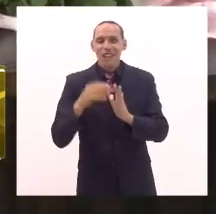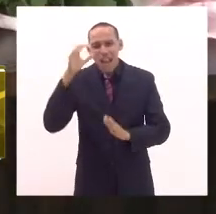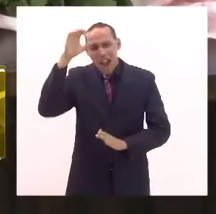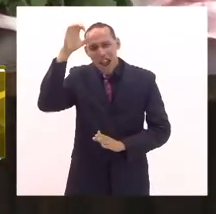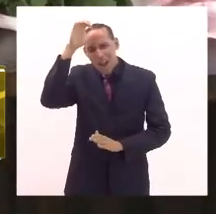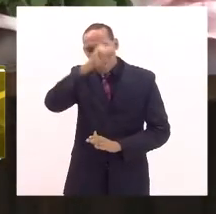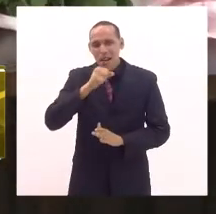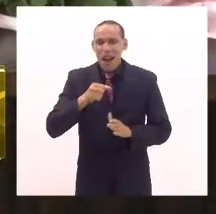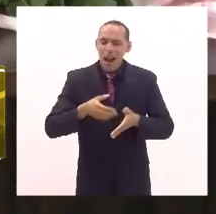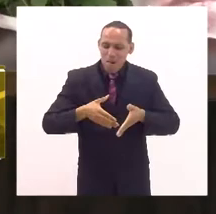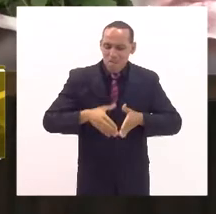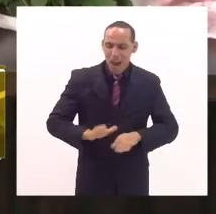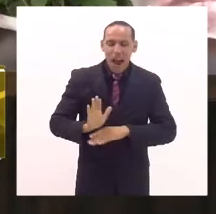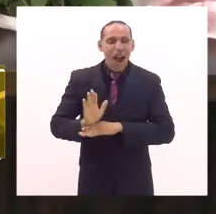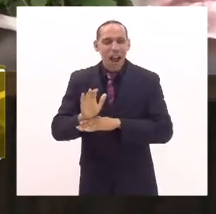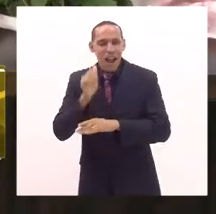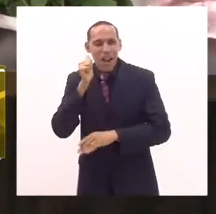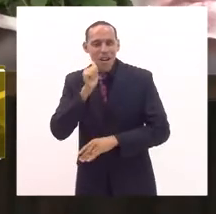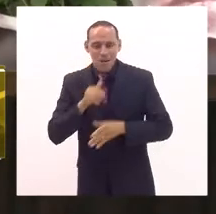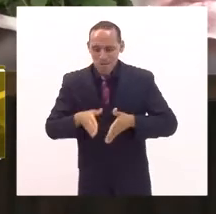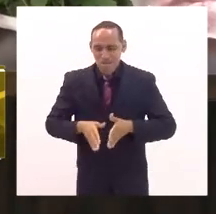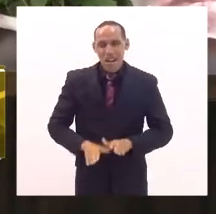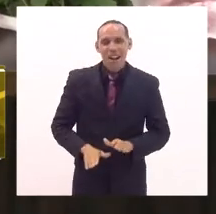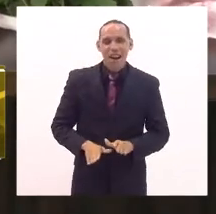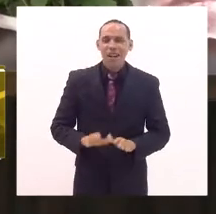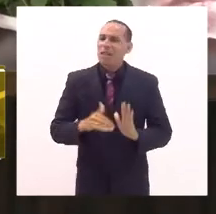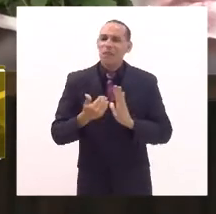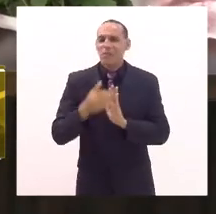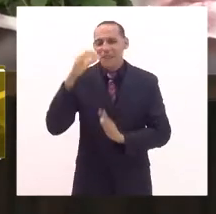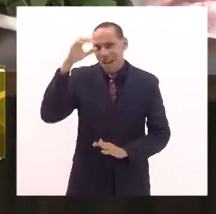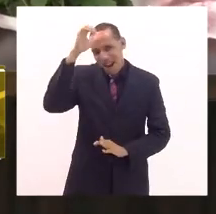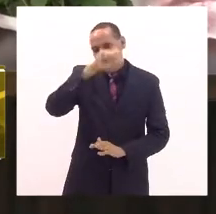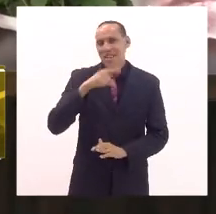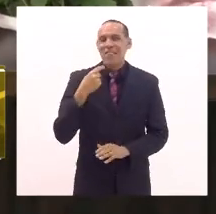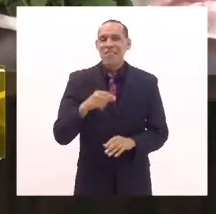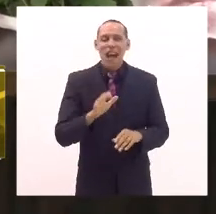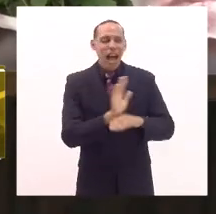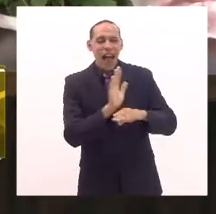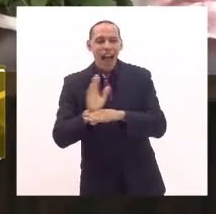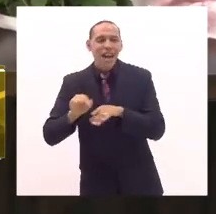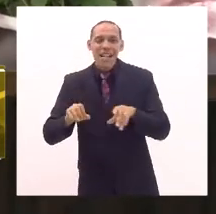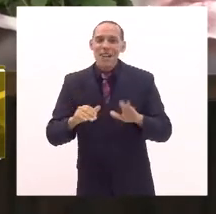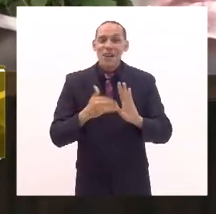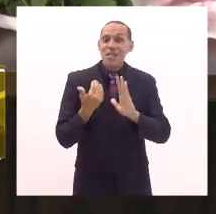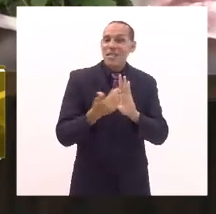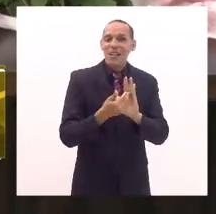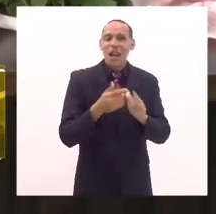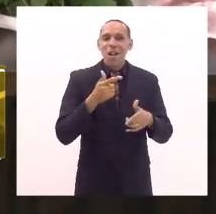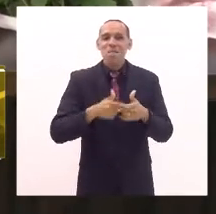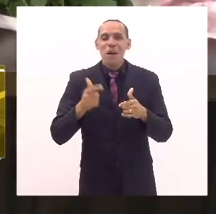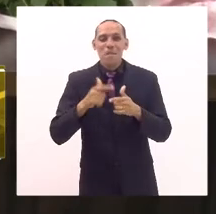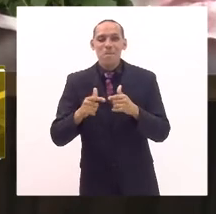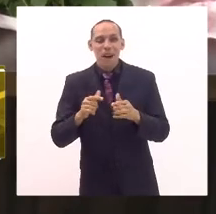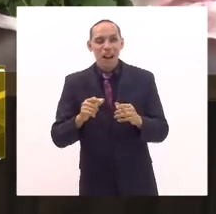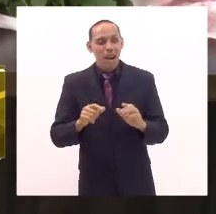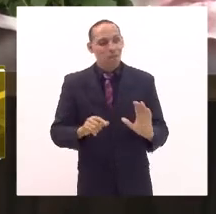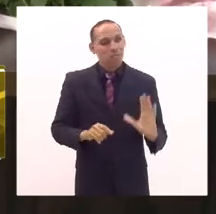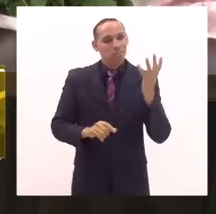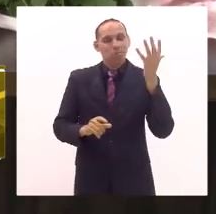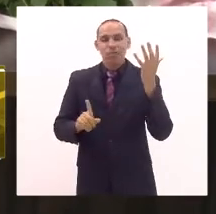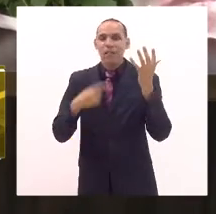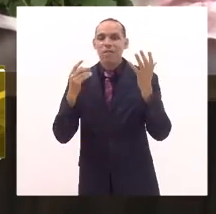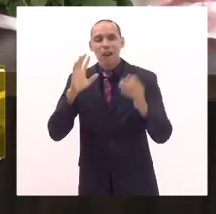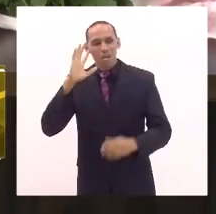fazer parto, nós aprendemos tudo. Na realidade, nós somos um verdadeiro quebra-galho que faz tudo, né? O problema surge a Polícia